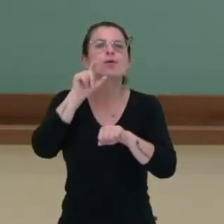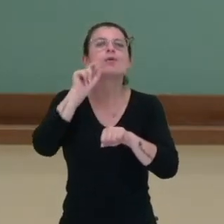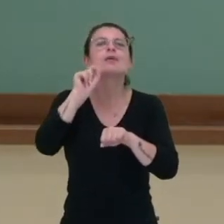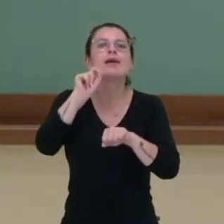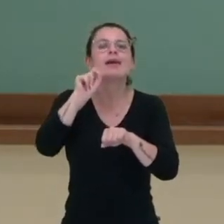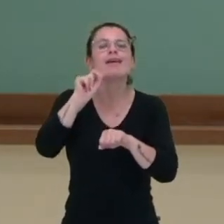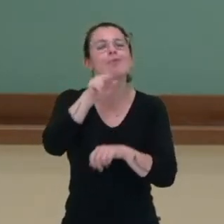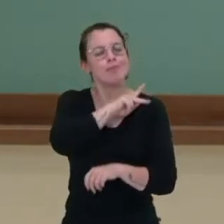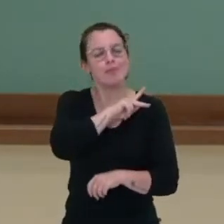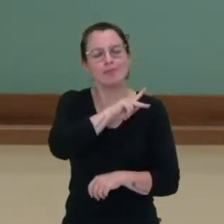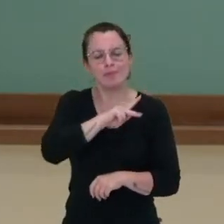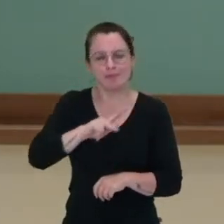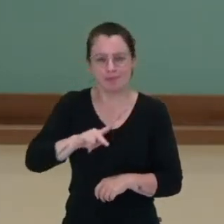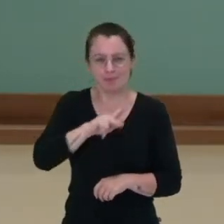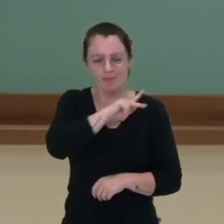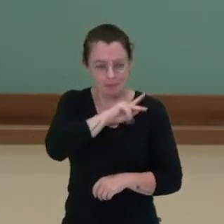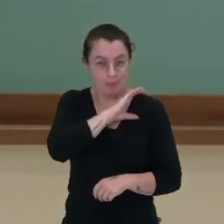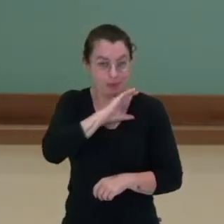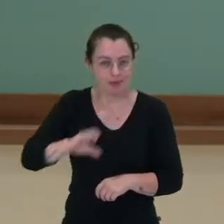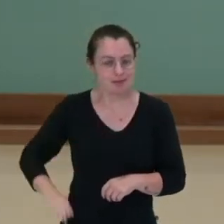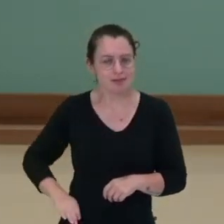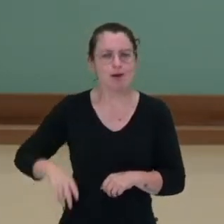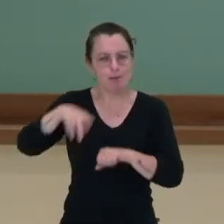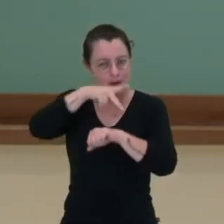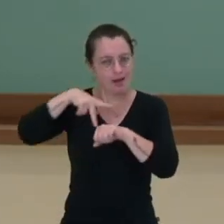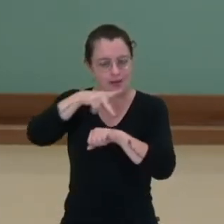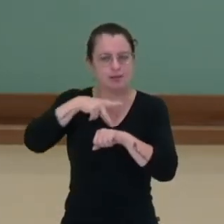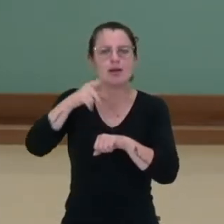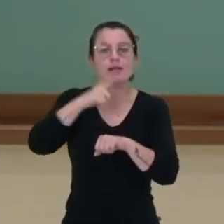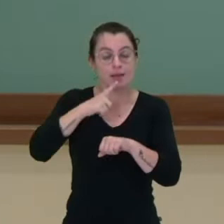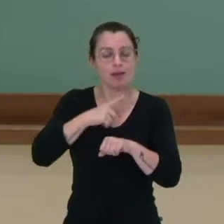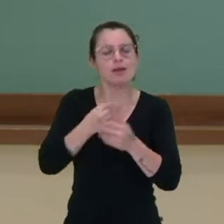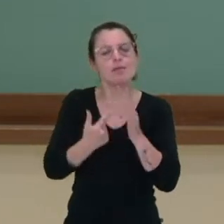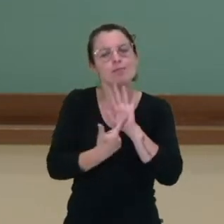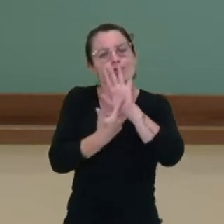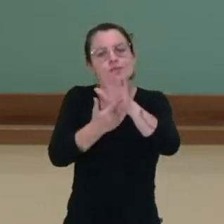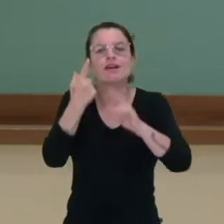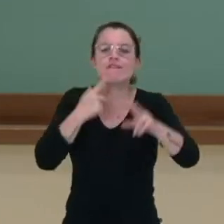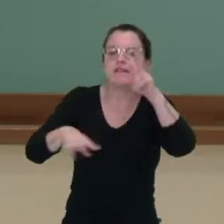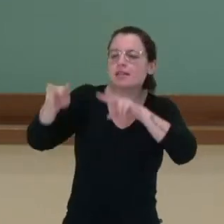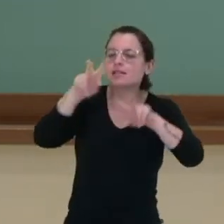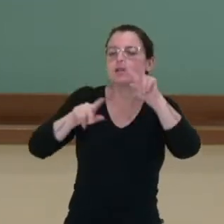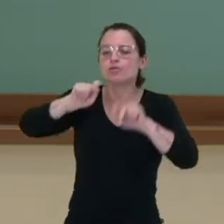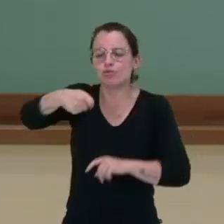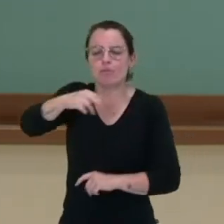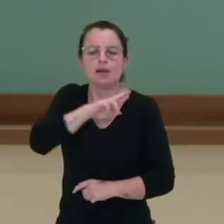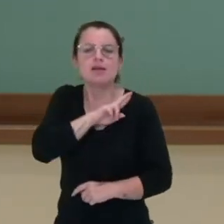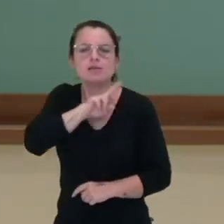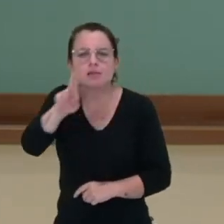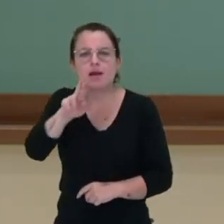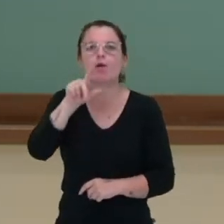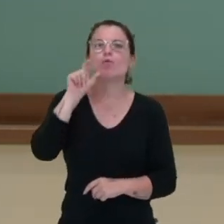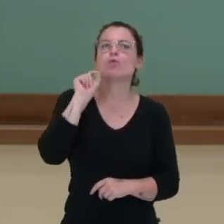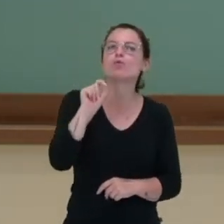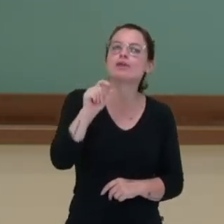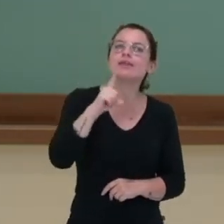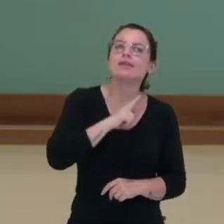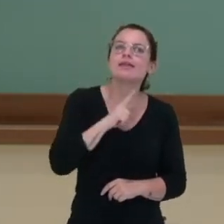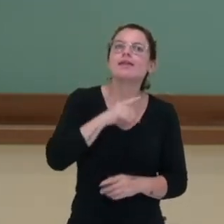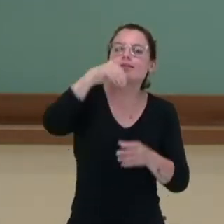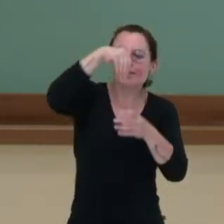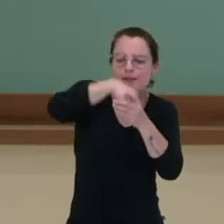cristão, traz a sua cosmovisão de mundo, a partir da religiosidade, aquilo que está na